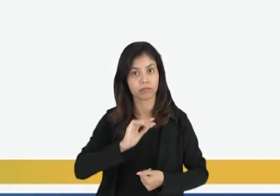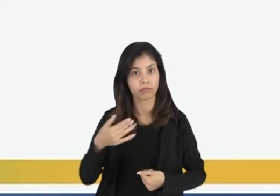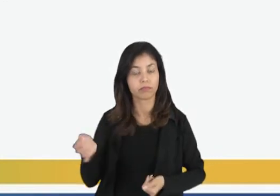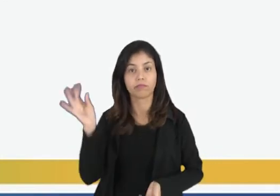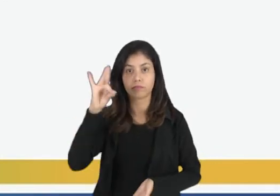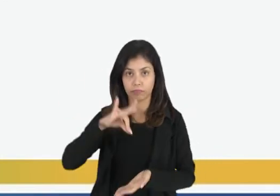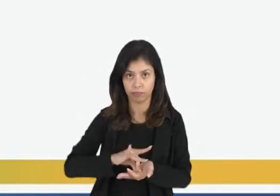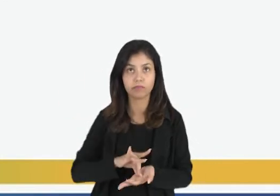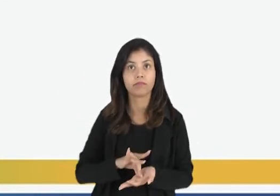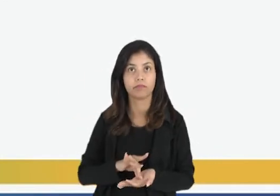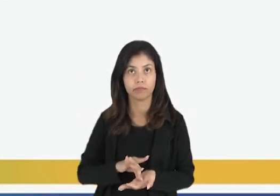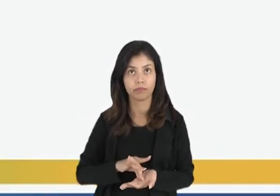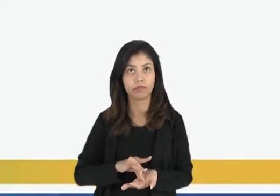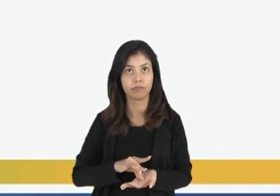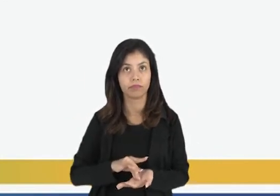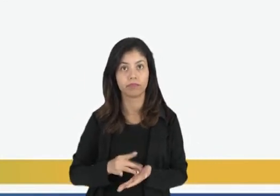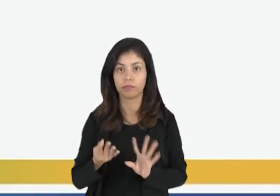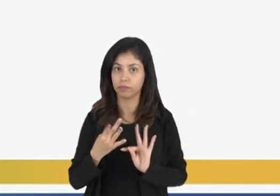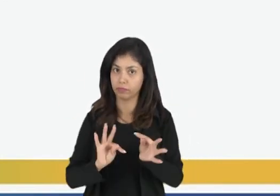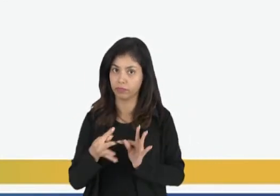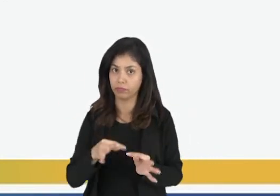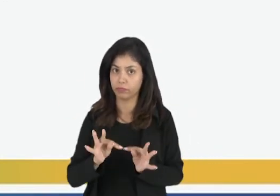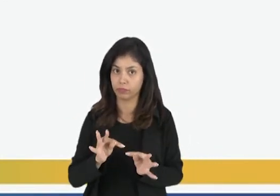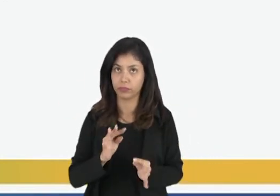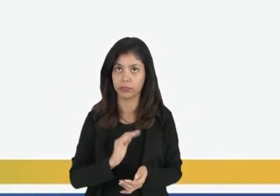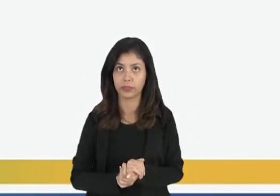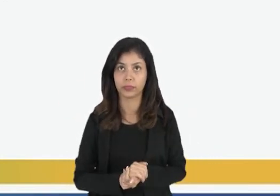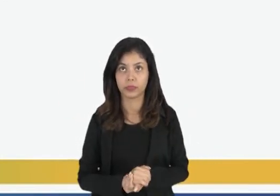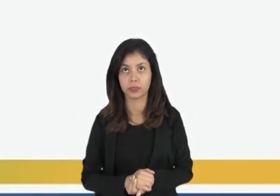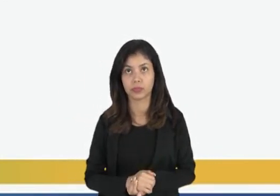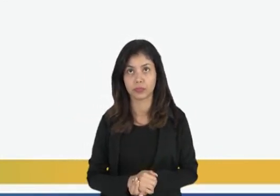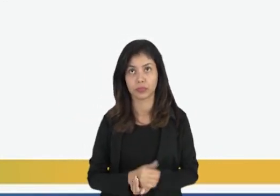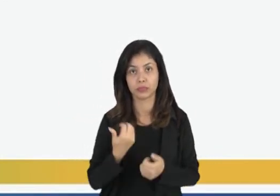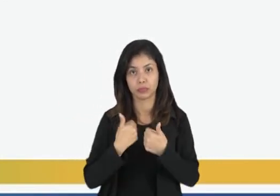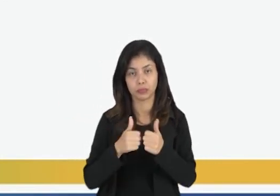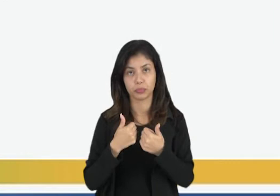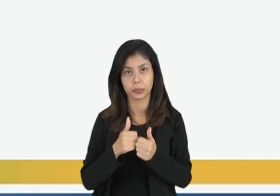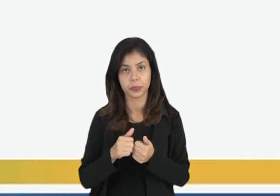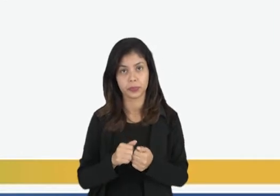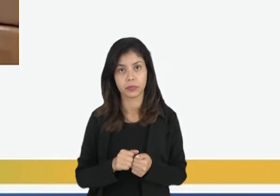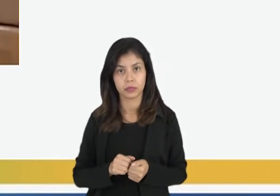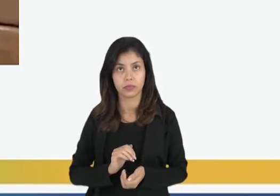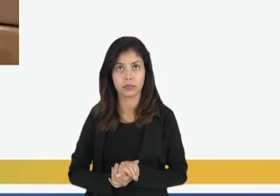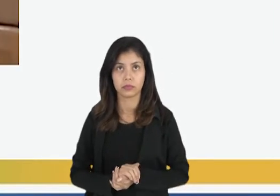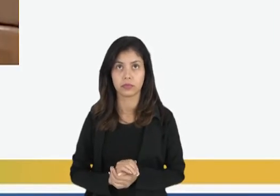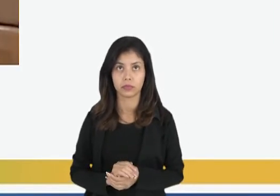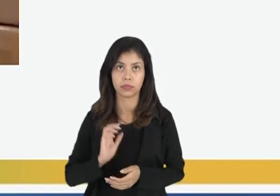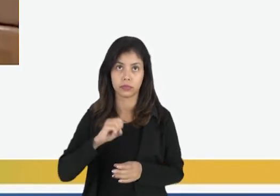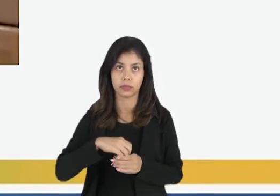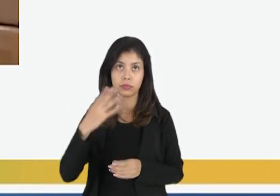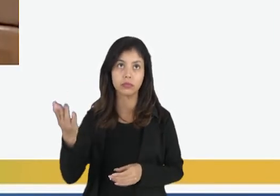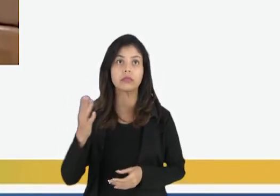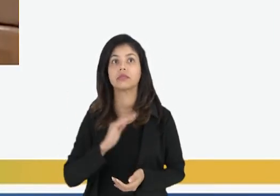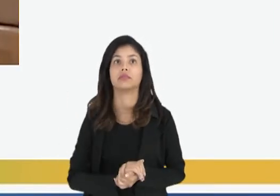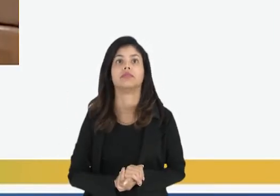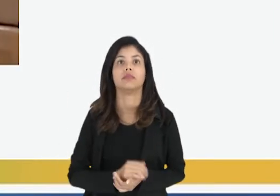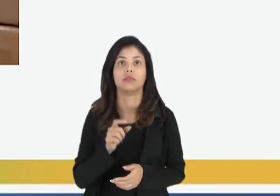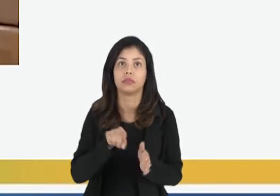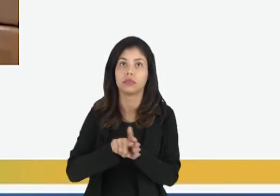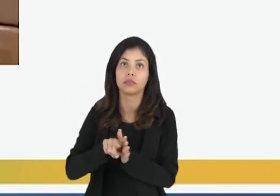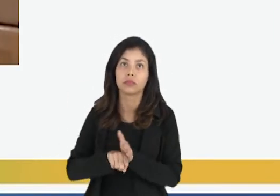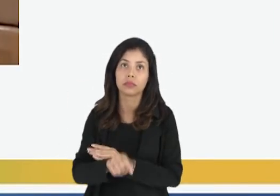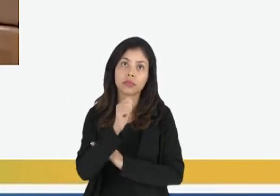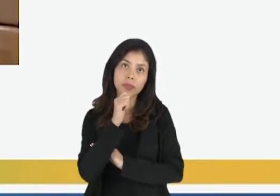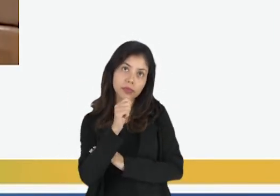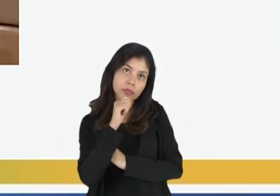de fato essa tecnologia, esses ônibus começarem a circular mundo afora. E aí a pesquisa afirma